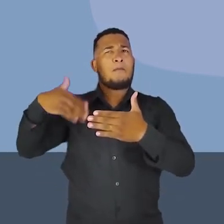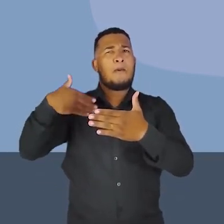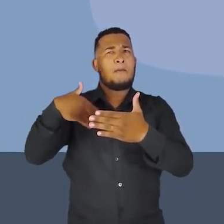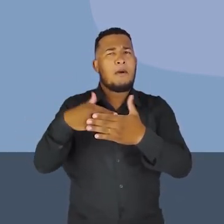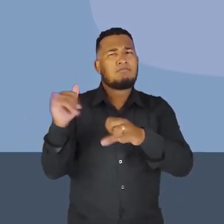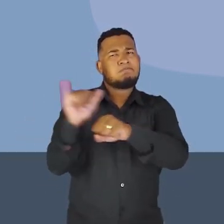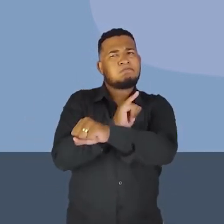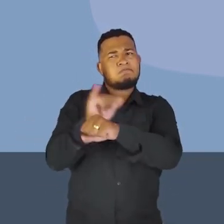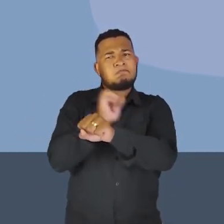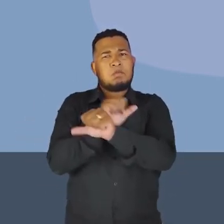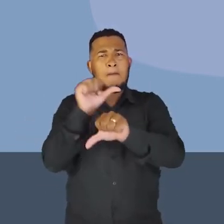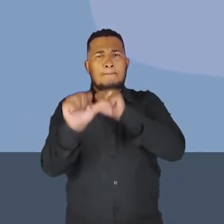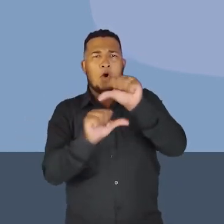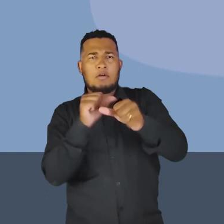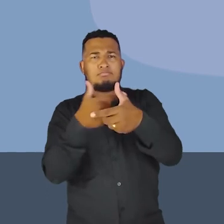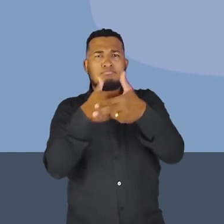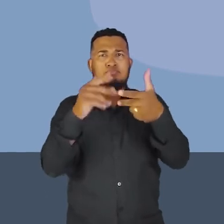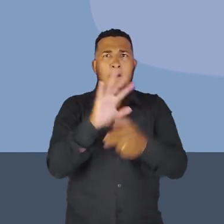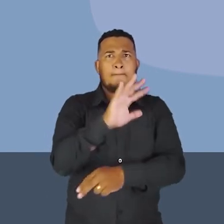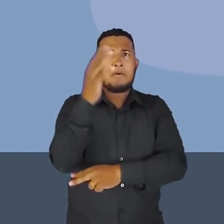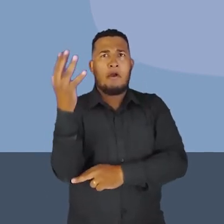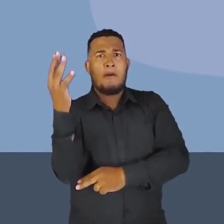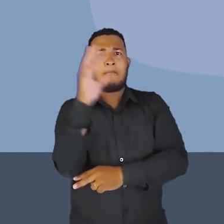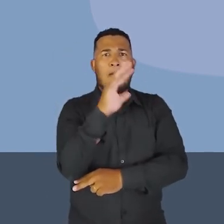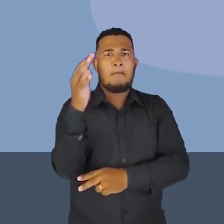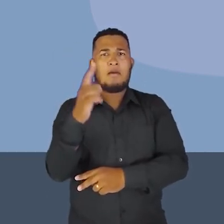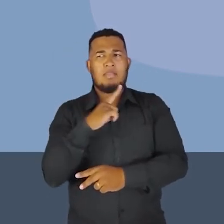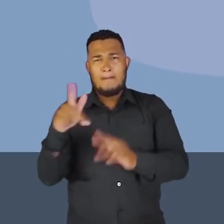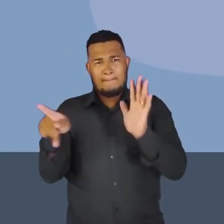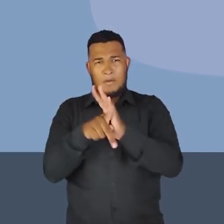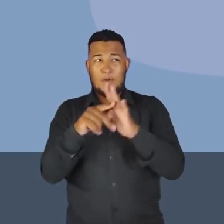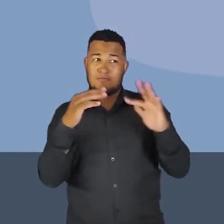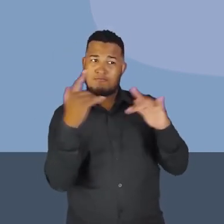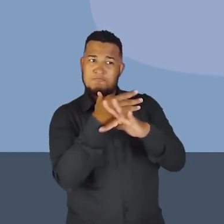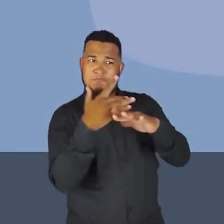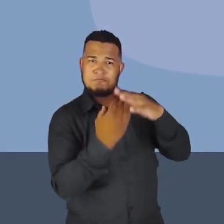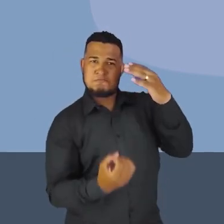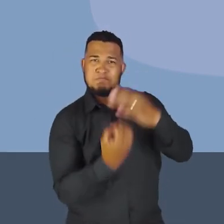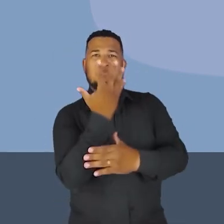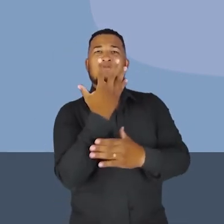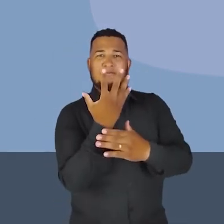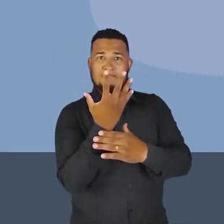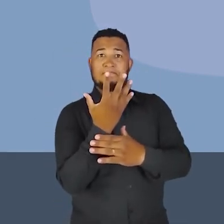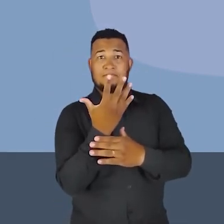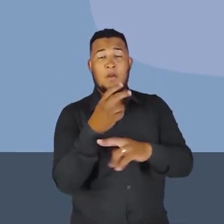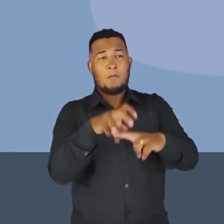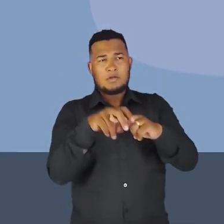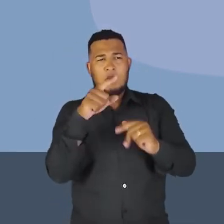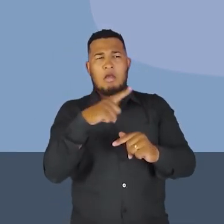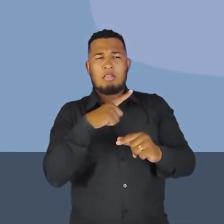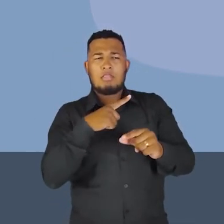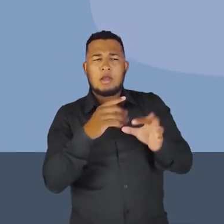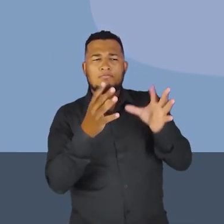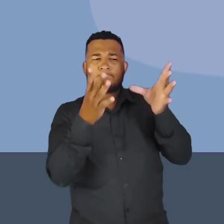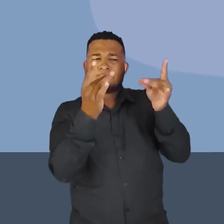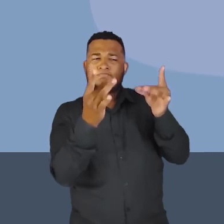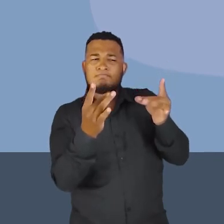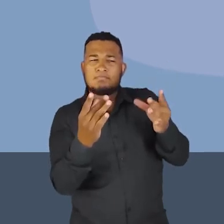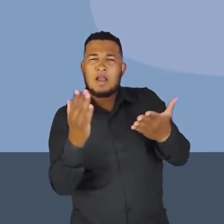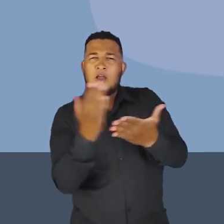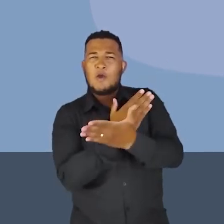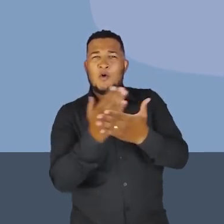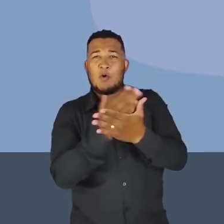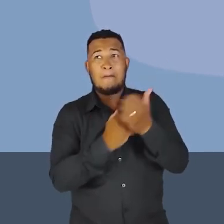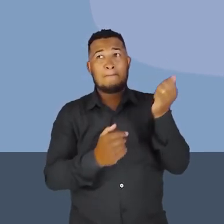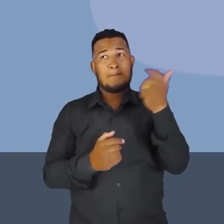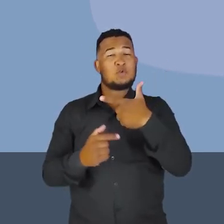estratégias pioneiras de ações climáticas saíram das cidades, por vezes com metas mais ambiciosas do que aquelas dos